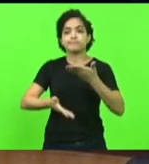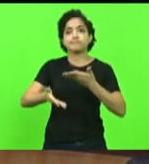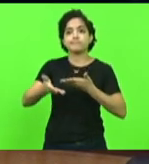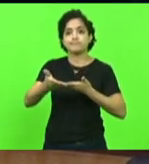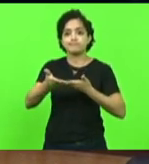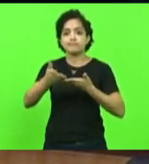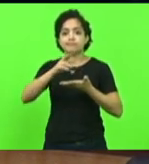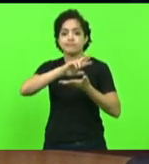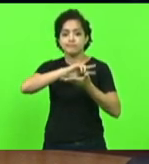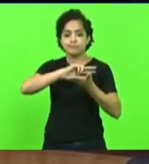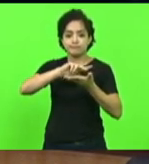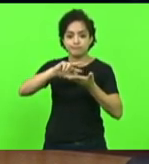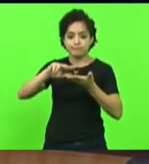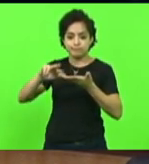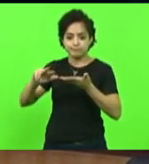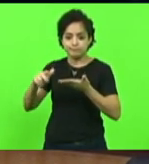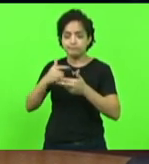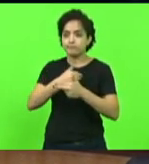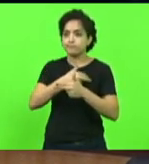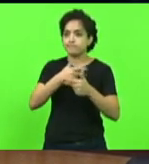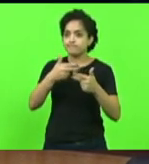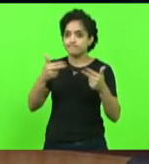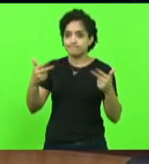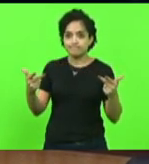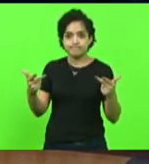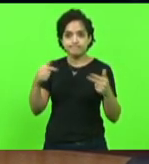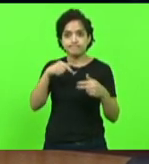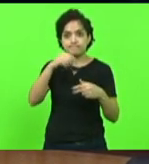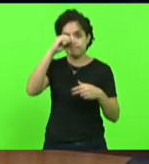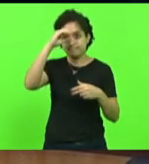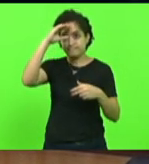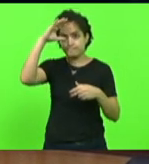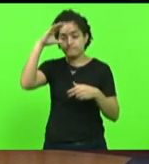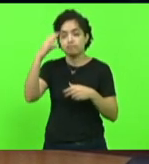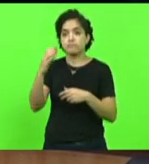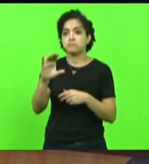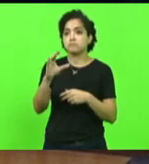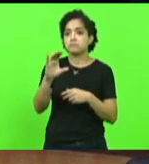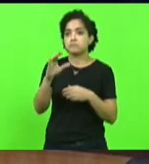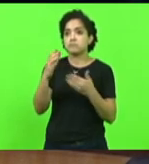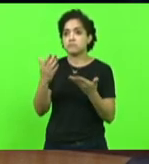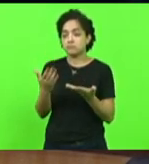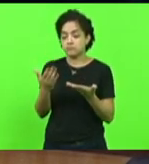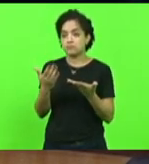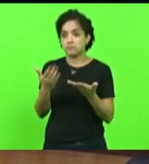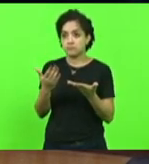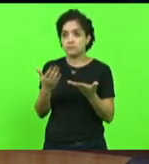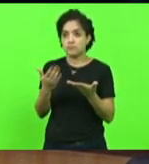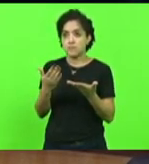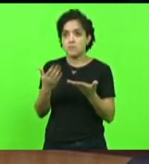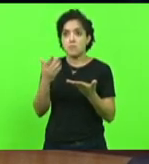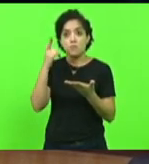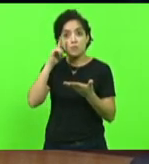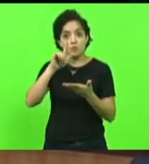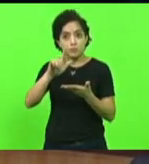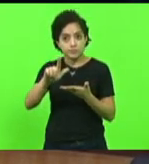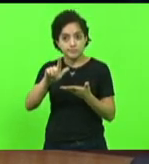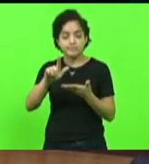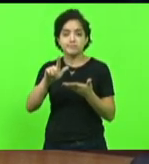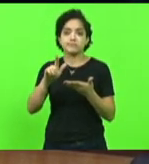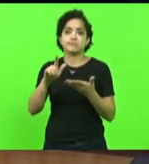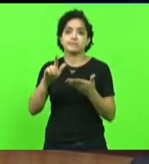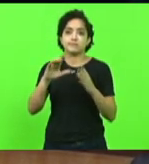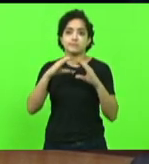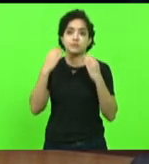diversidade. A escola é lugar do conhecimento científico. A escola é uma conquista da comunidade,